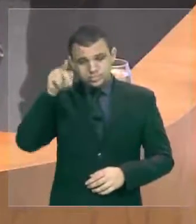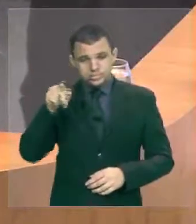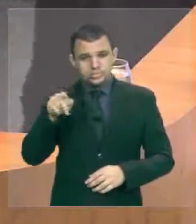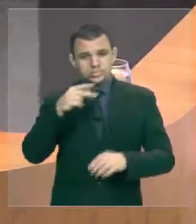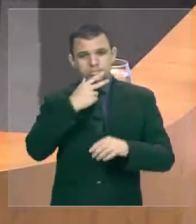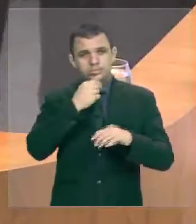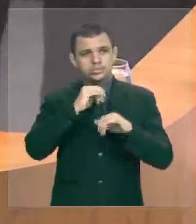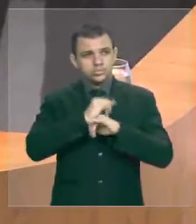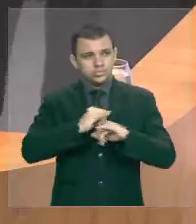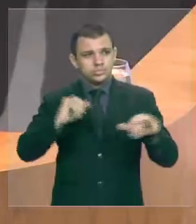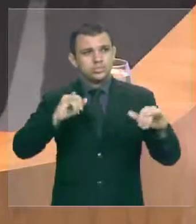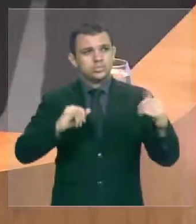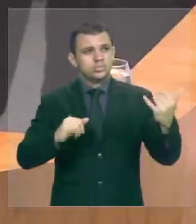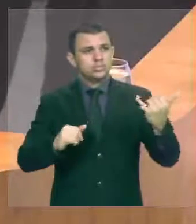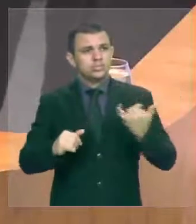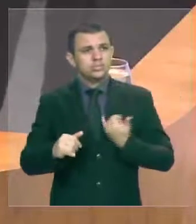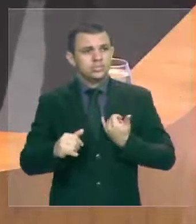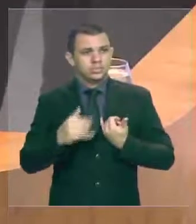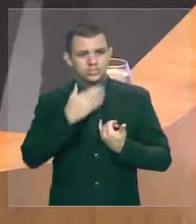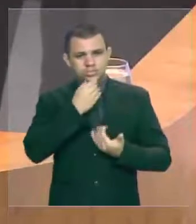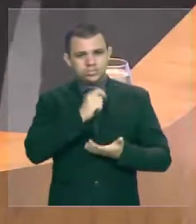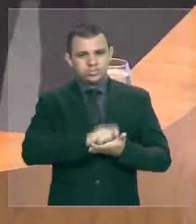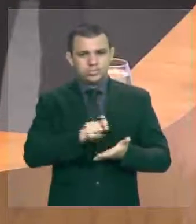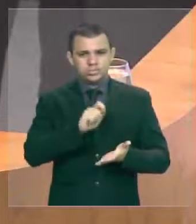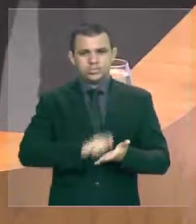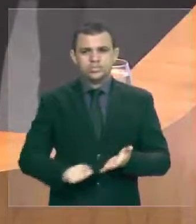a esse articulista.